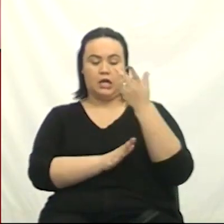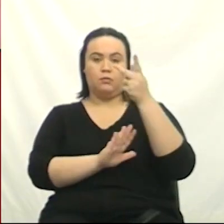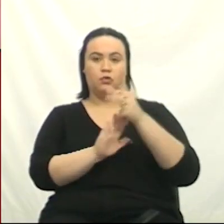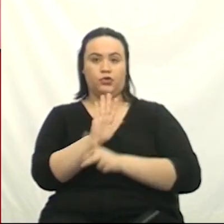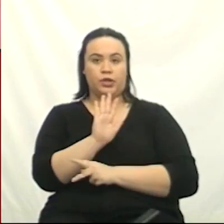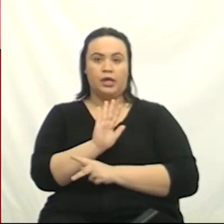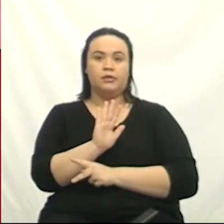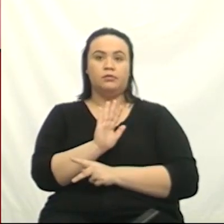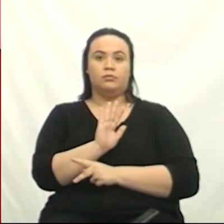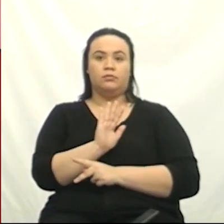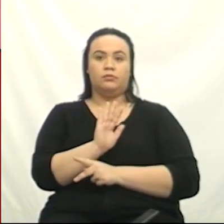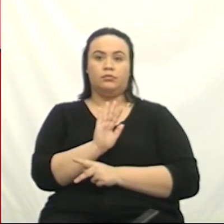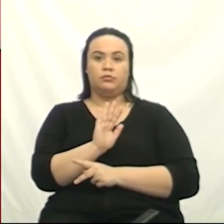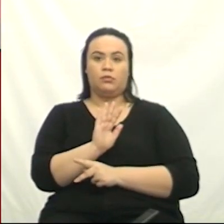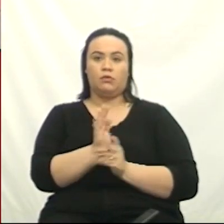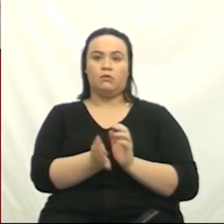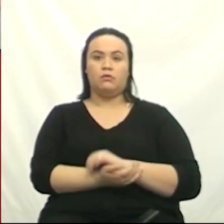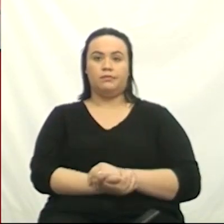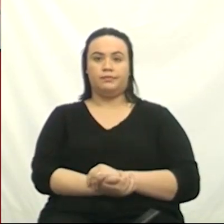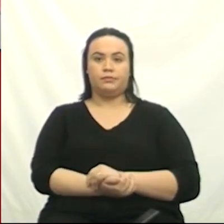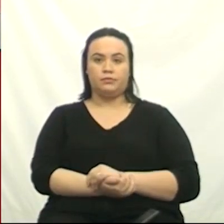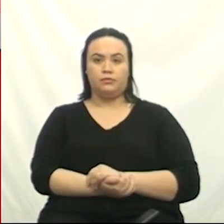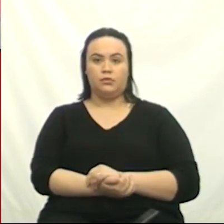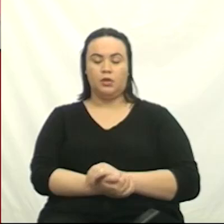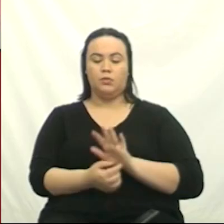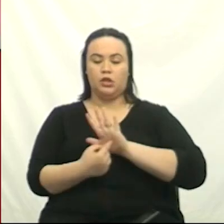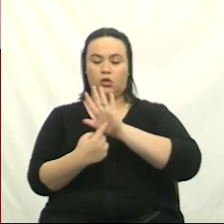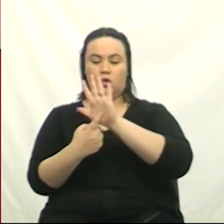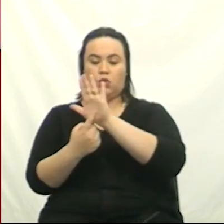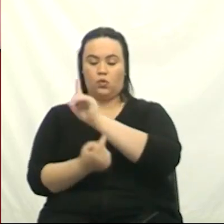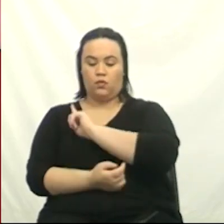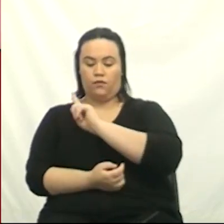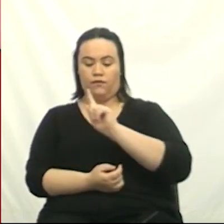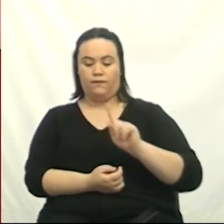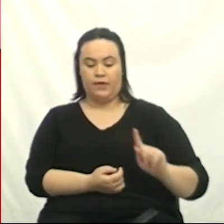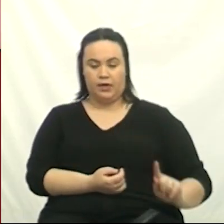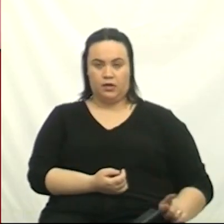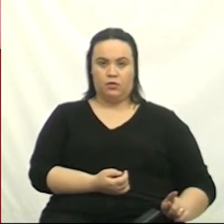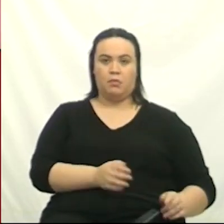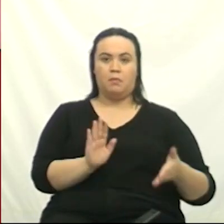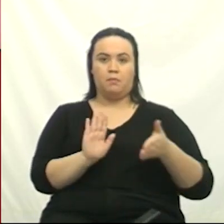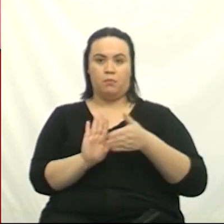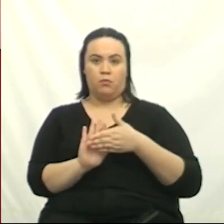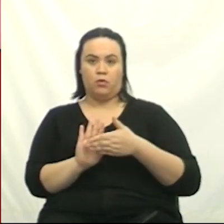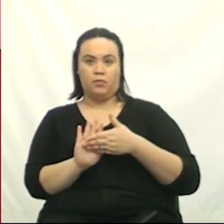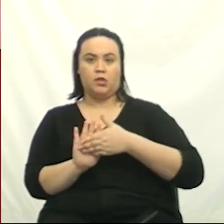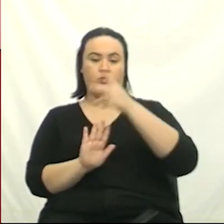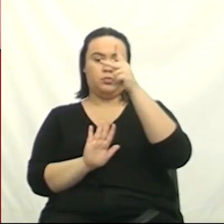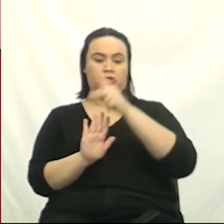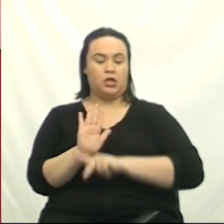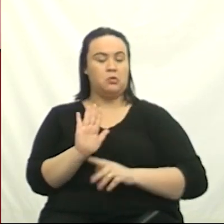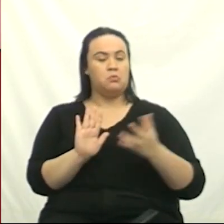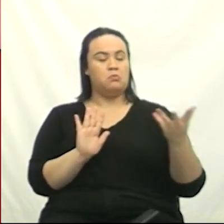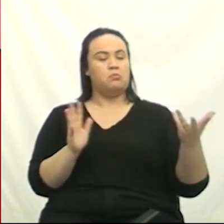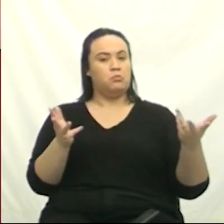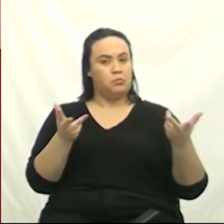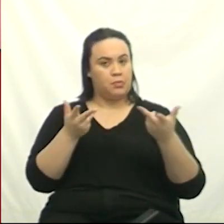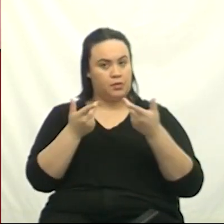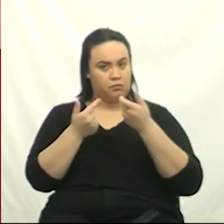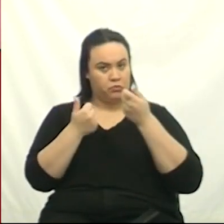trazendo ao governo municipal uma proposta e um projeto bonito na ciclovia